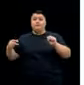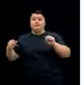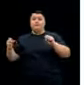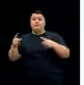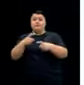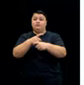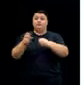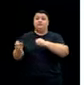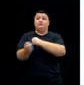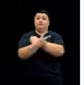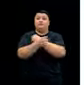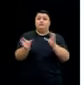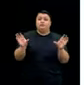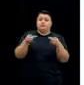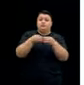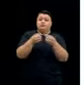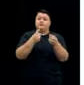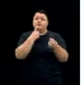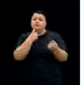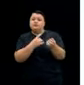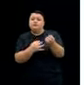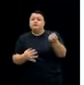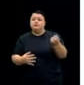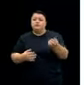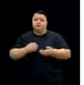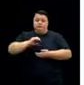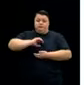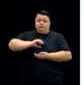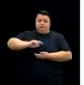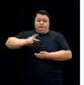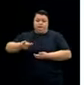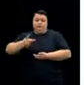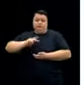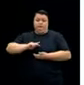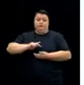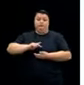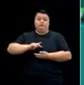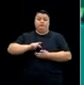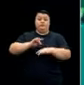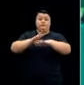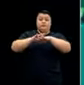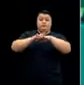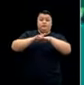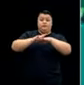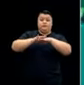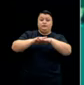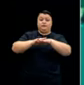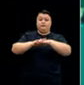grupos sanguíneos, transplantes e doenças autoimunes.